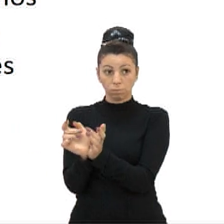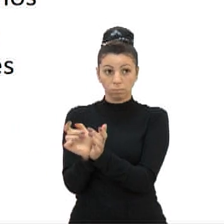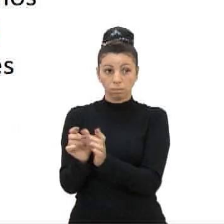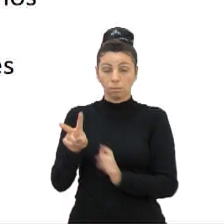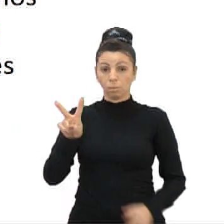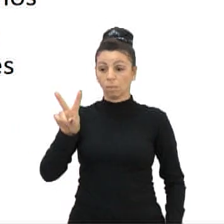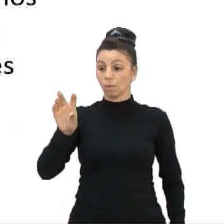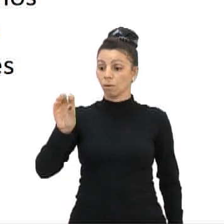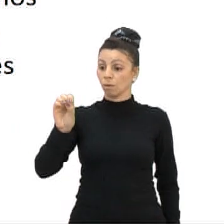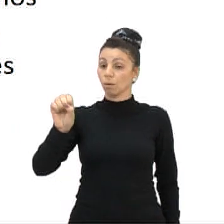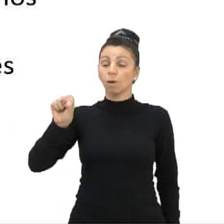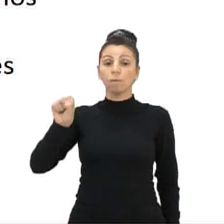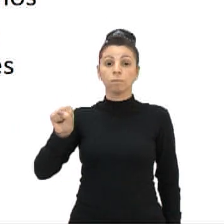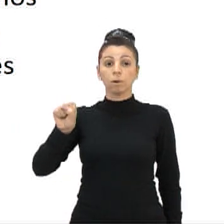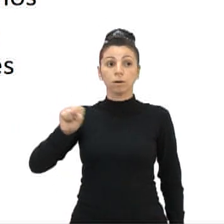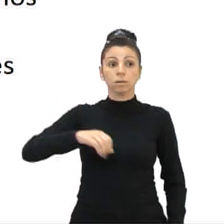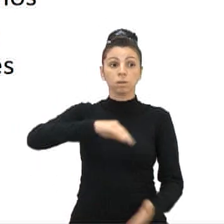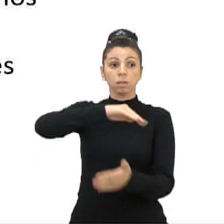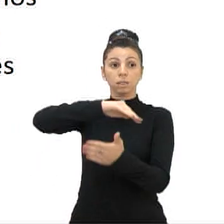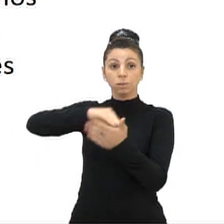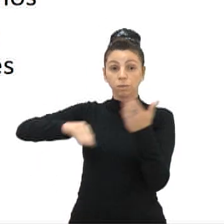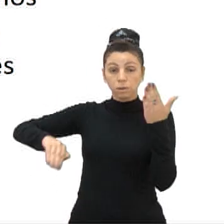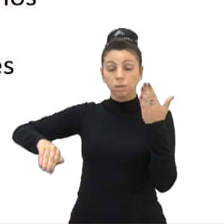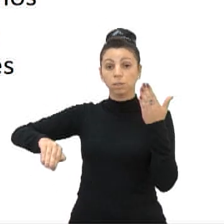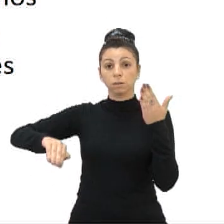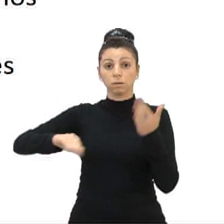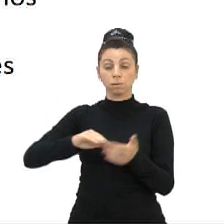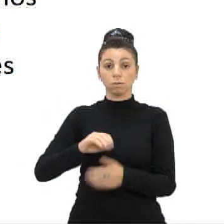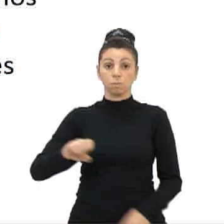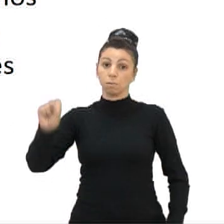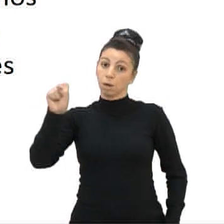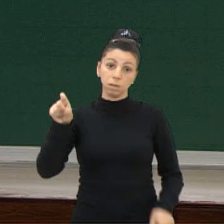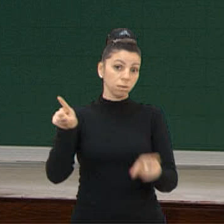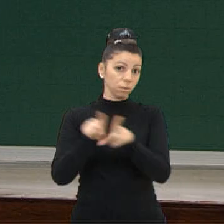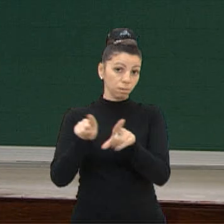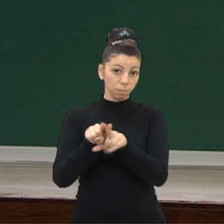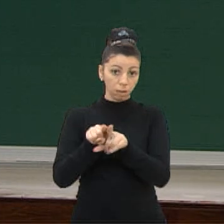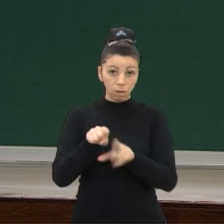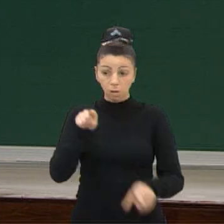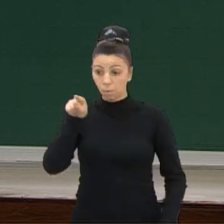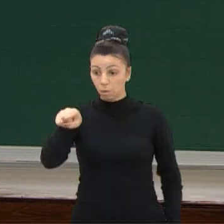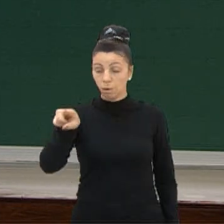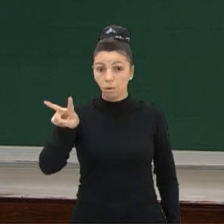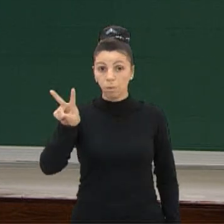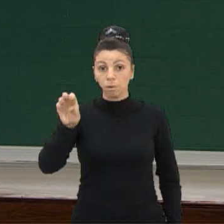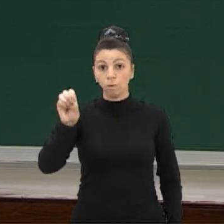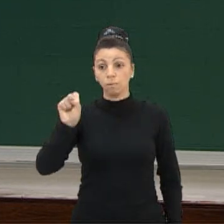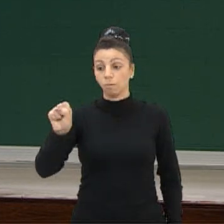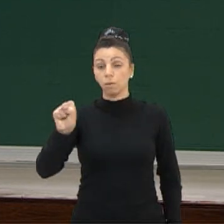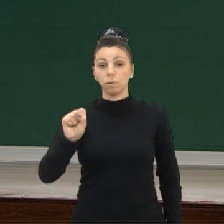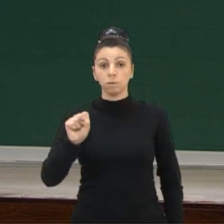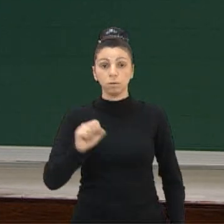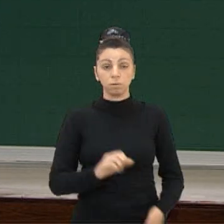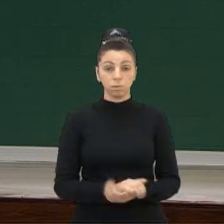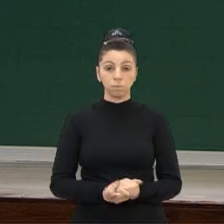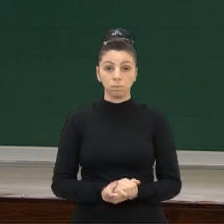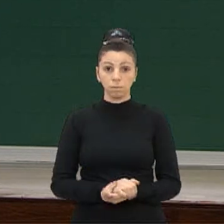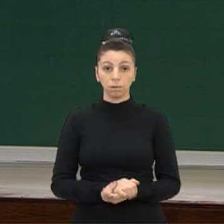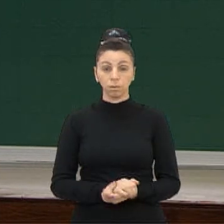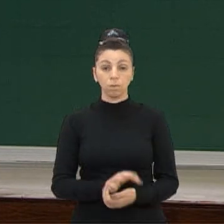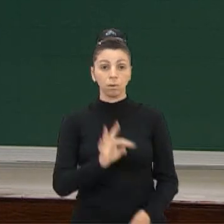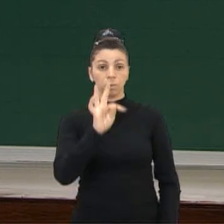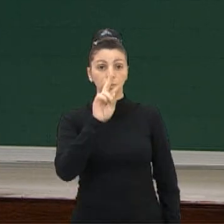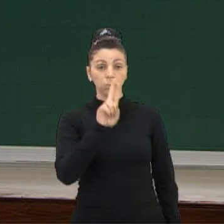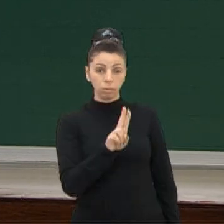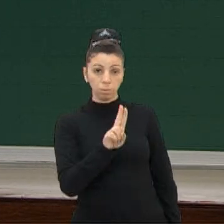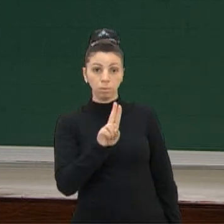vós cultivais, tiro o S, fica cultivai, vós. Está feito ali o tu e o vós do imperativo